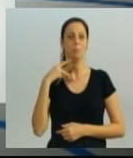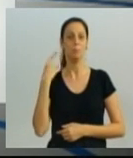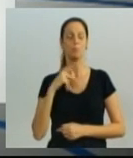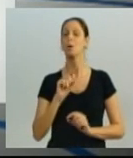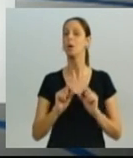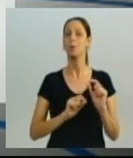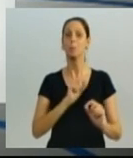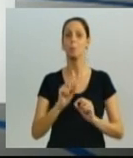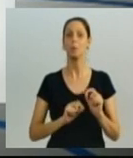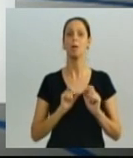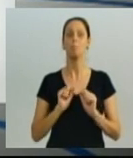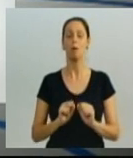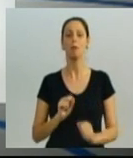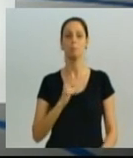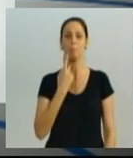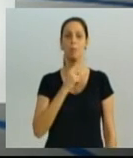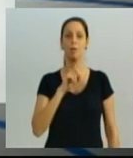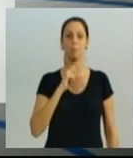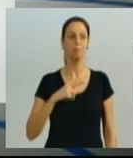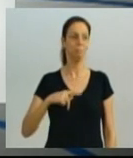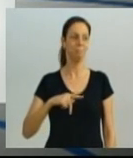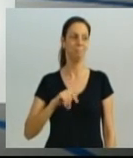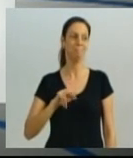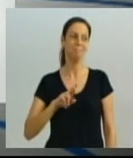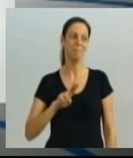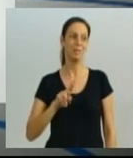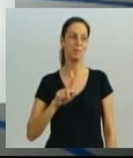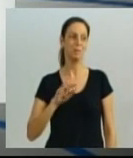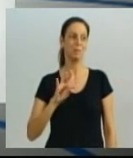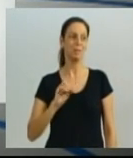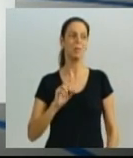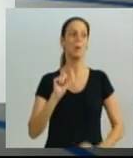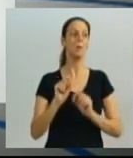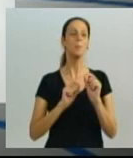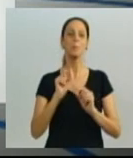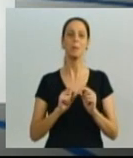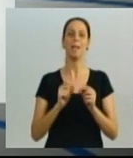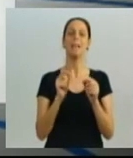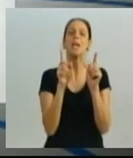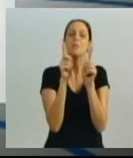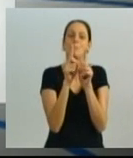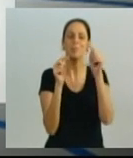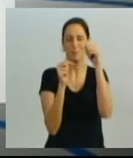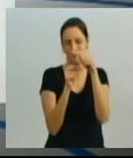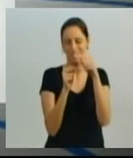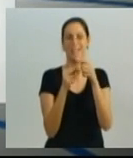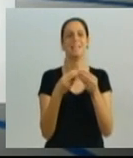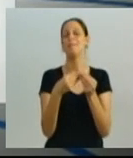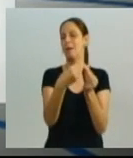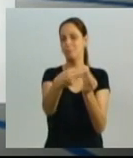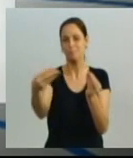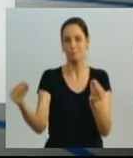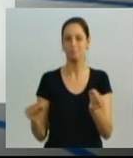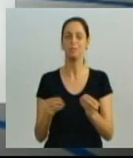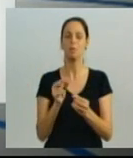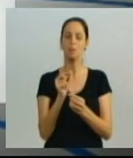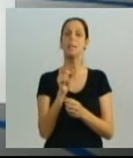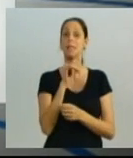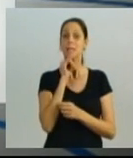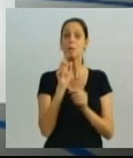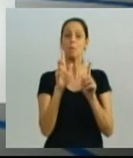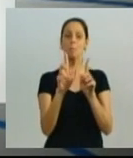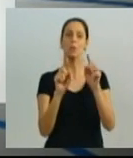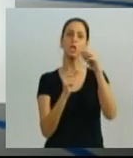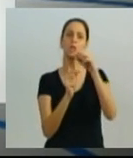do pirulito, o pirulitinho, que é aquele material de 50 por 50 que tu vai lá e com um sarrafinho e crava em algum